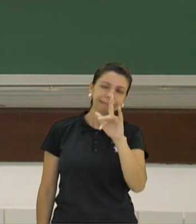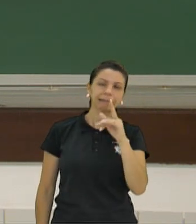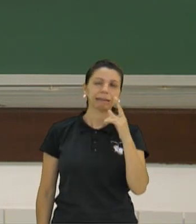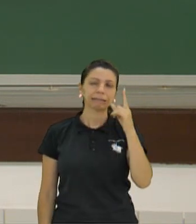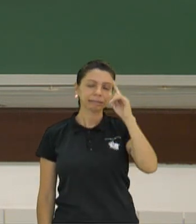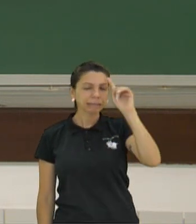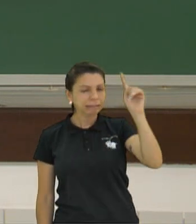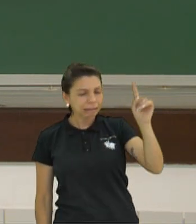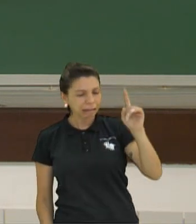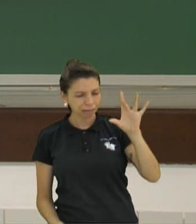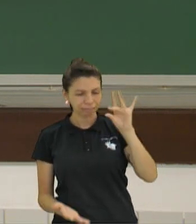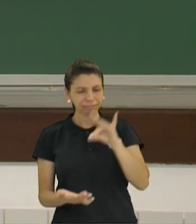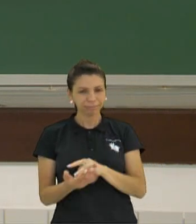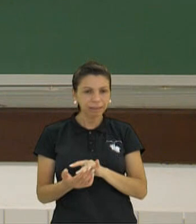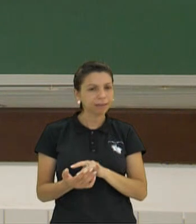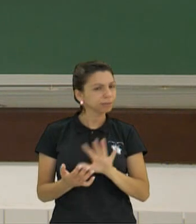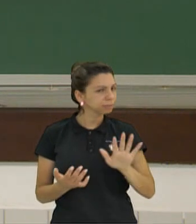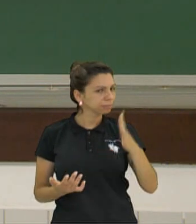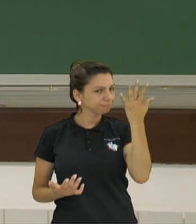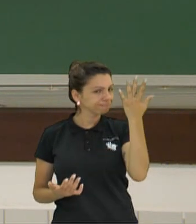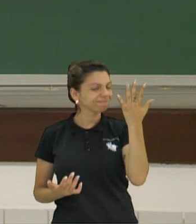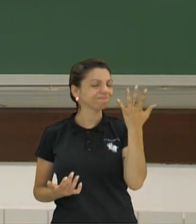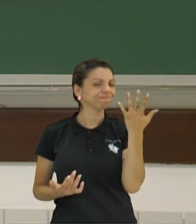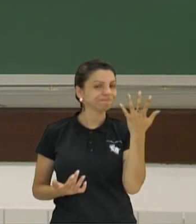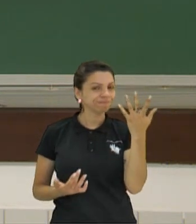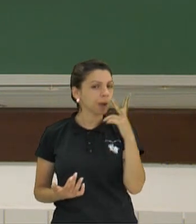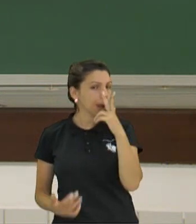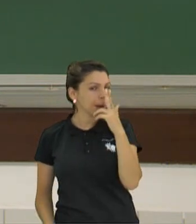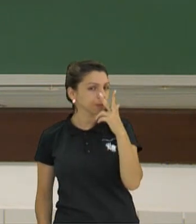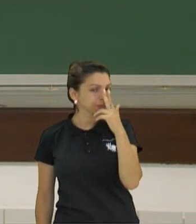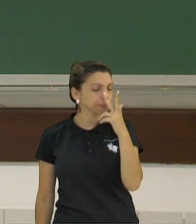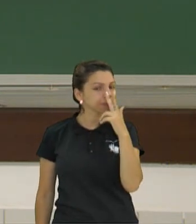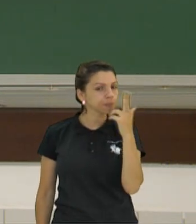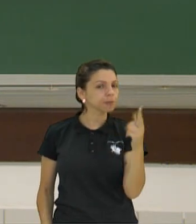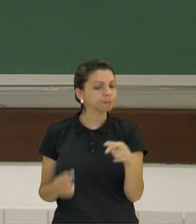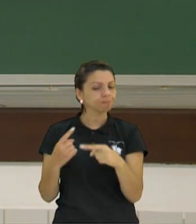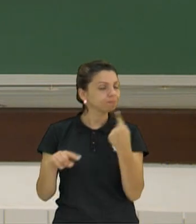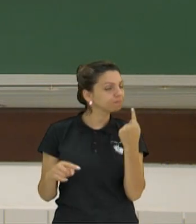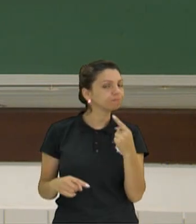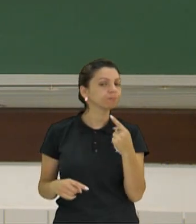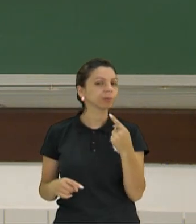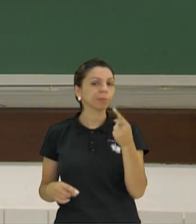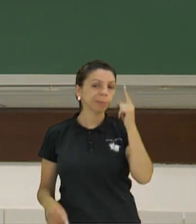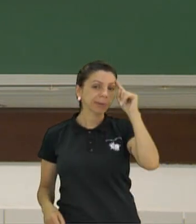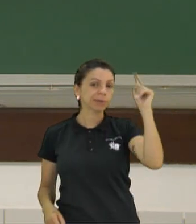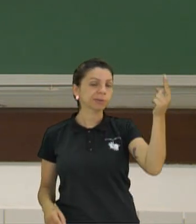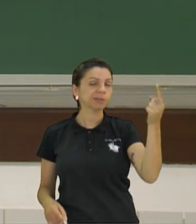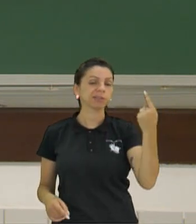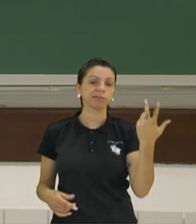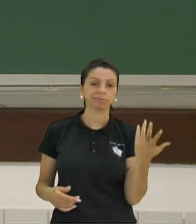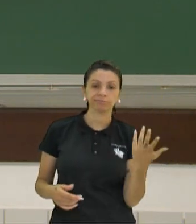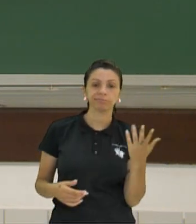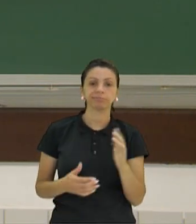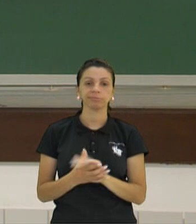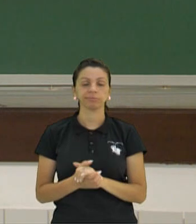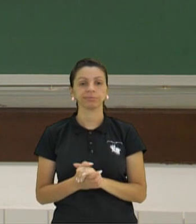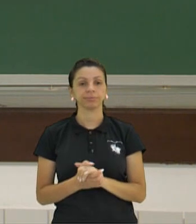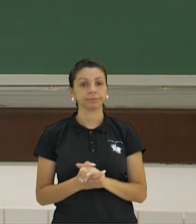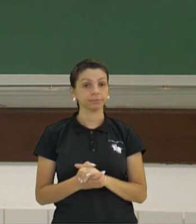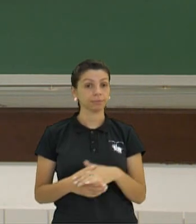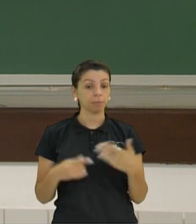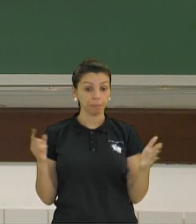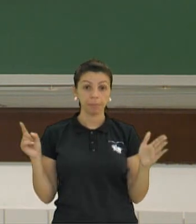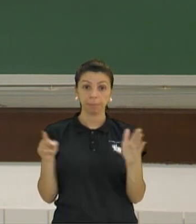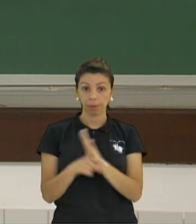data mesmo? Estou achando que não é essa data. Será que vai falar